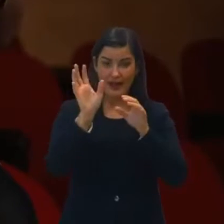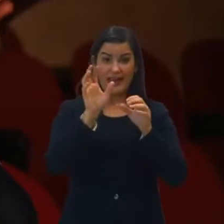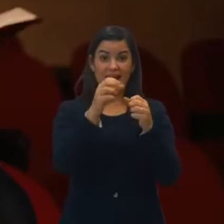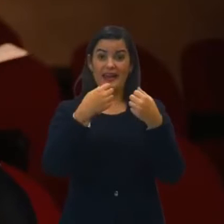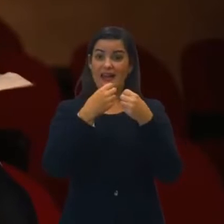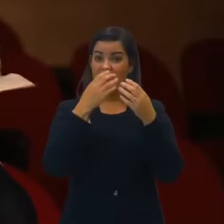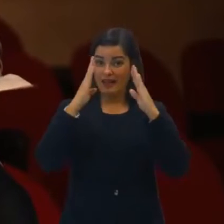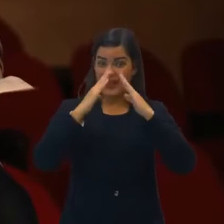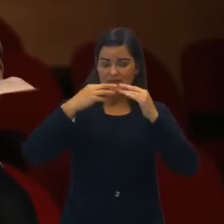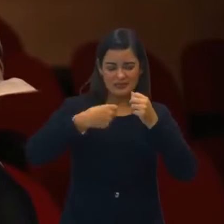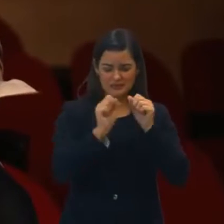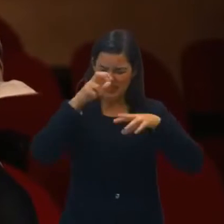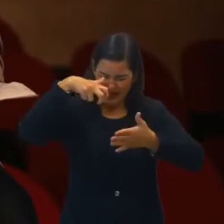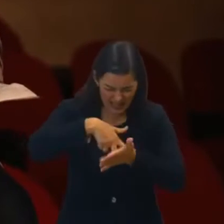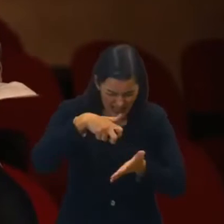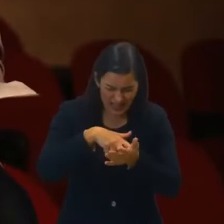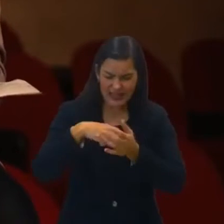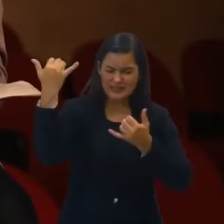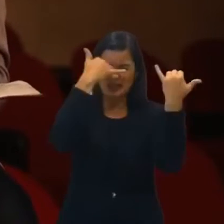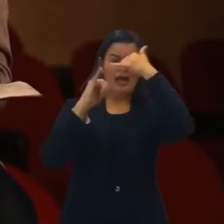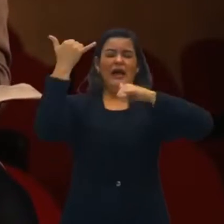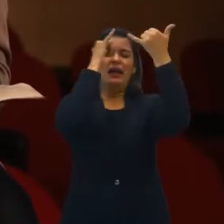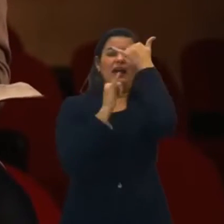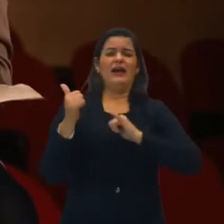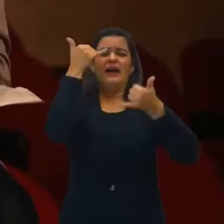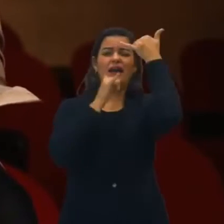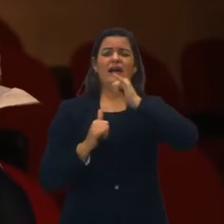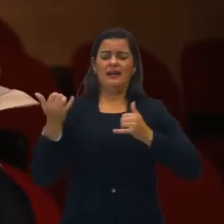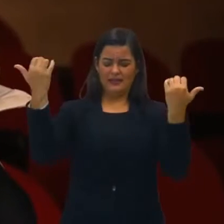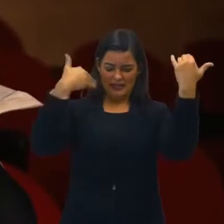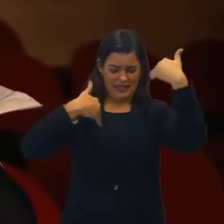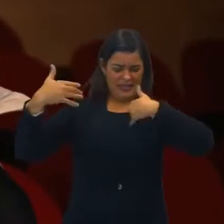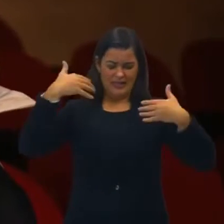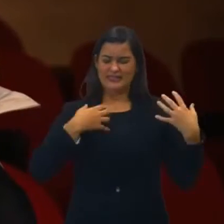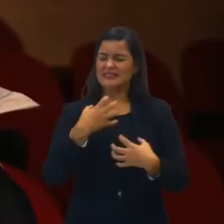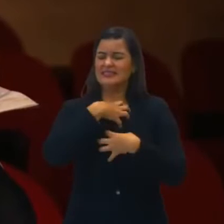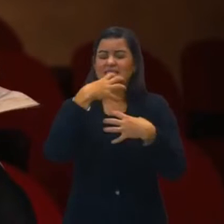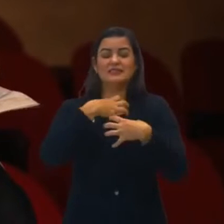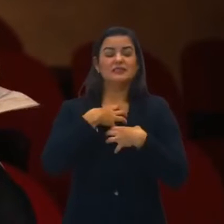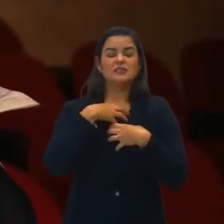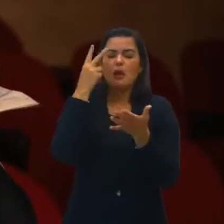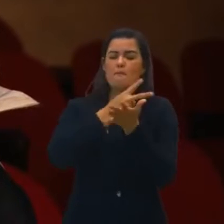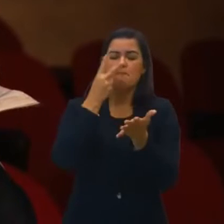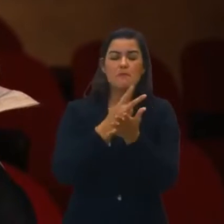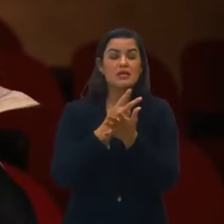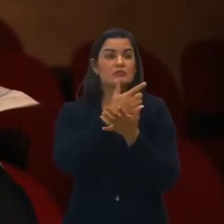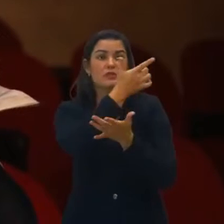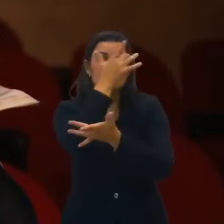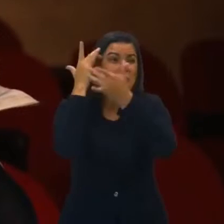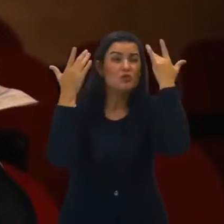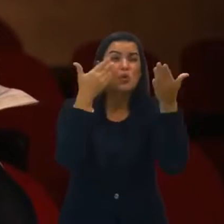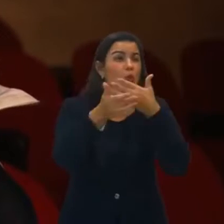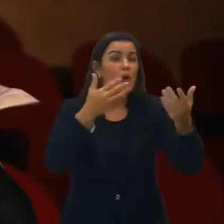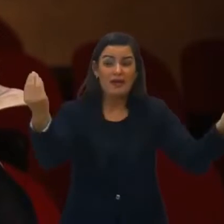elétricas penetravam pelo seu corpo. Ele diz que ainda que desse a ele toda a riqueza do mundo em troca daquela experiência, que